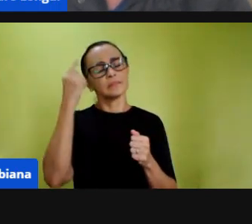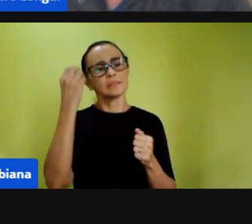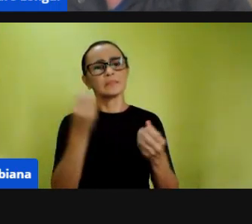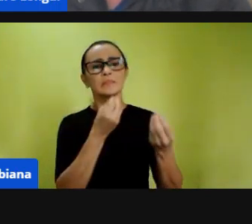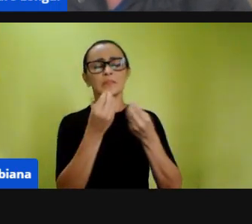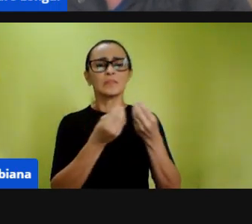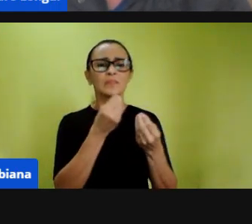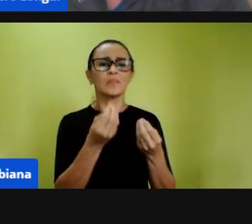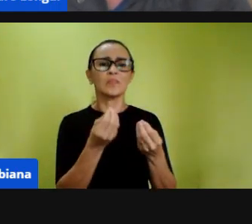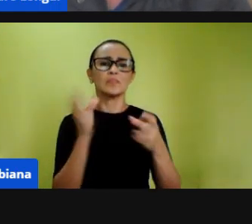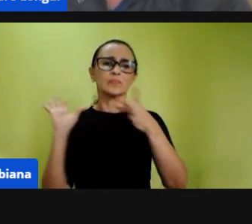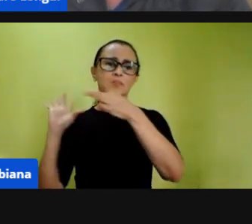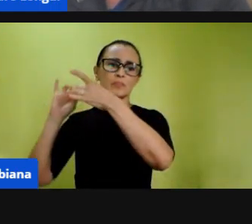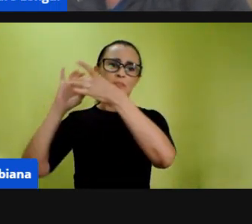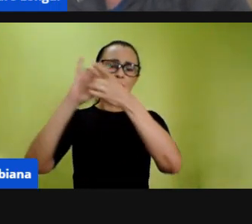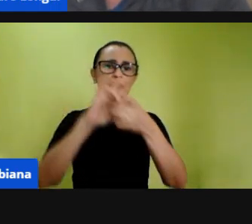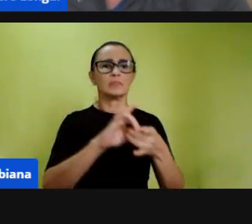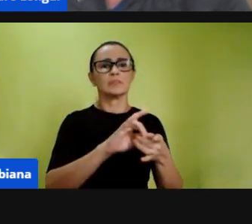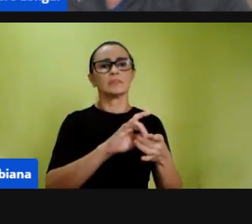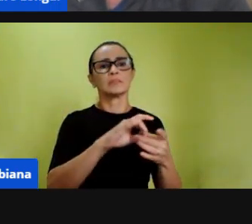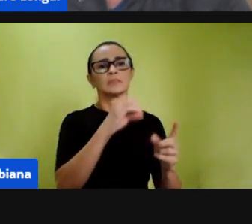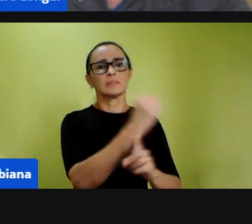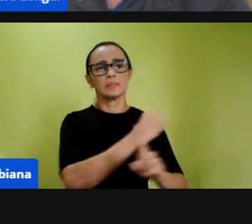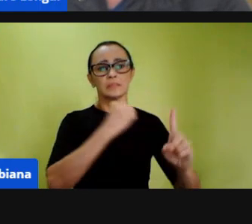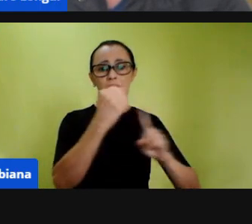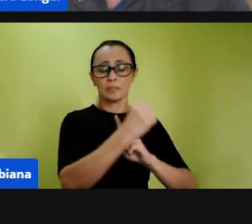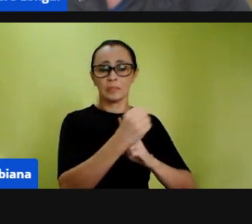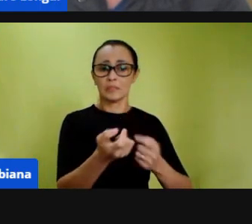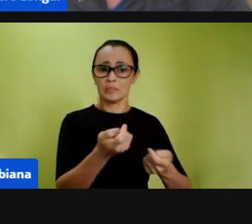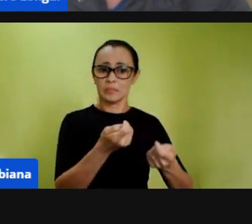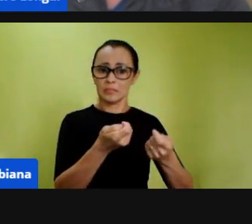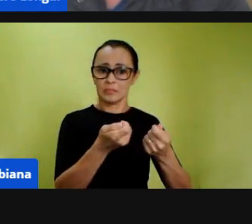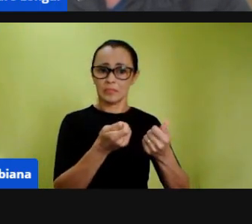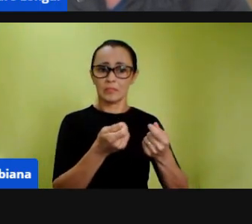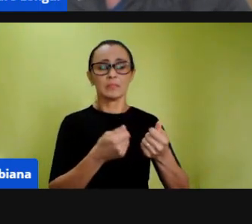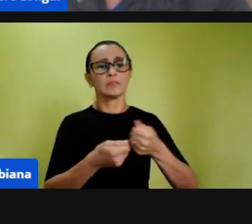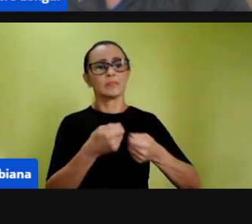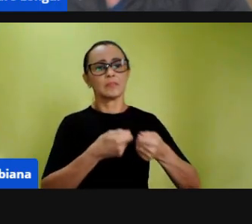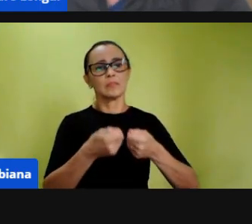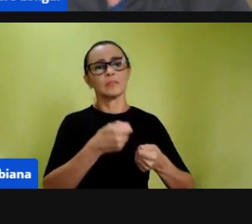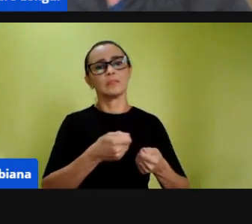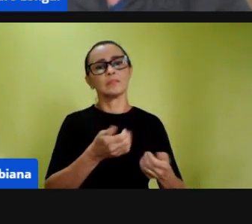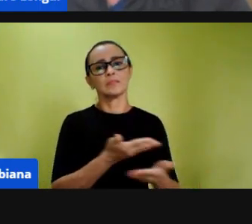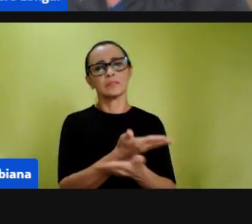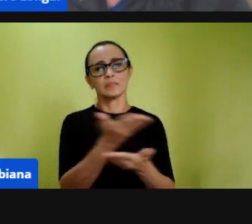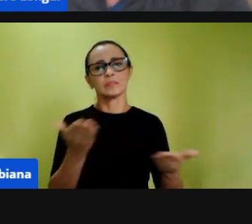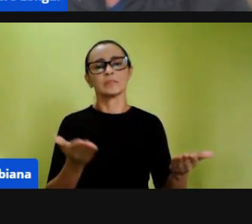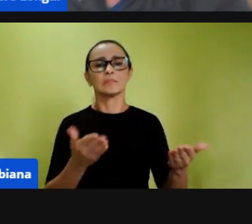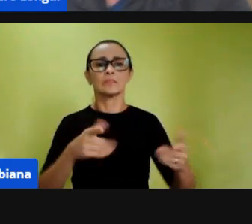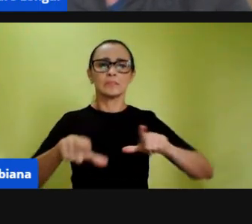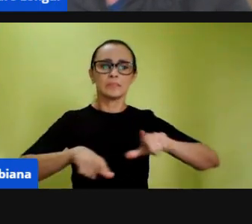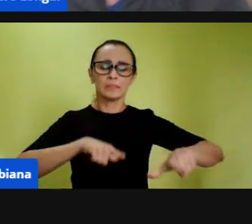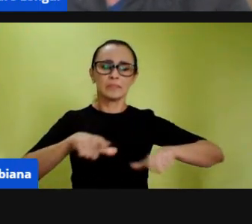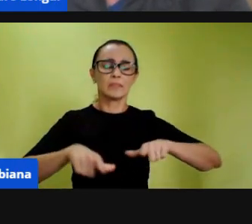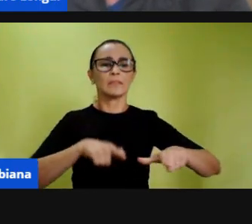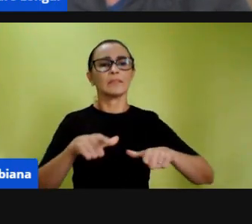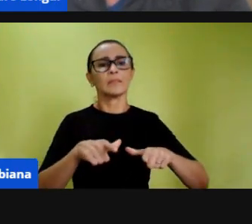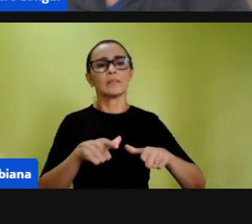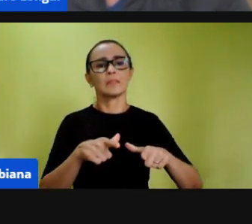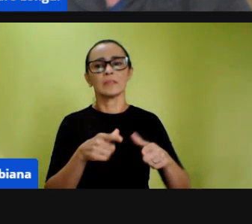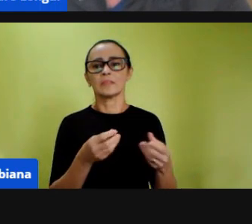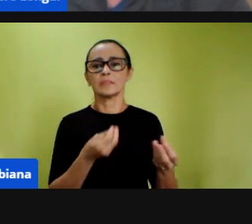socioeconômico das escolas, melhor dizendo, nas quais vocês atuam, em que medida isso